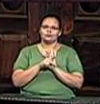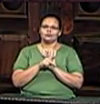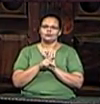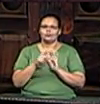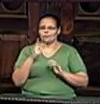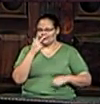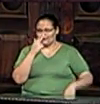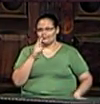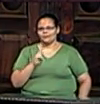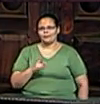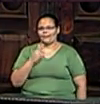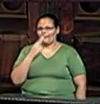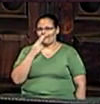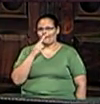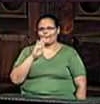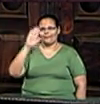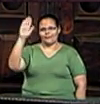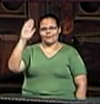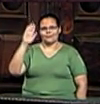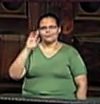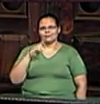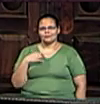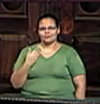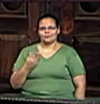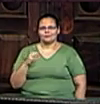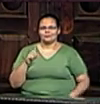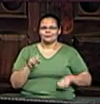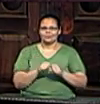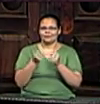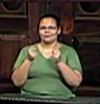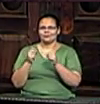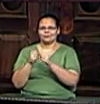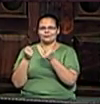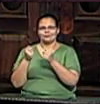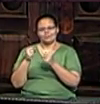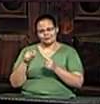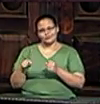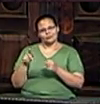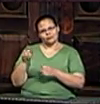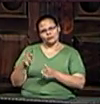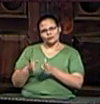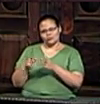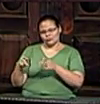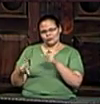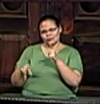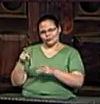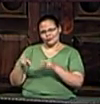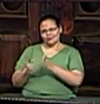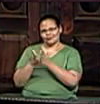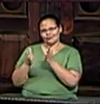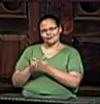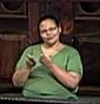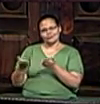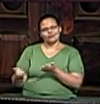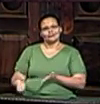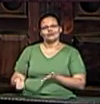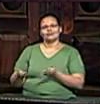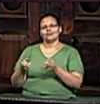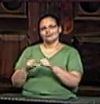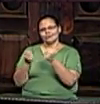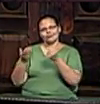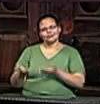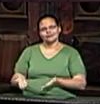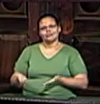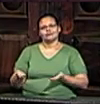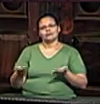Hitler, de destruir a parte mais pobre da população. Hoje,